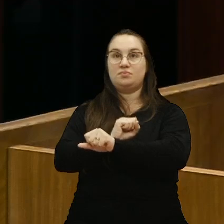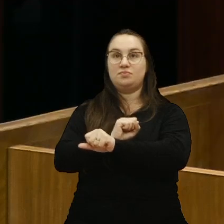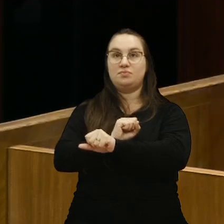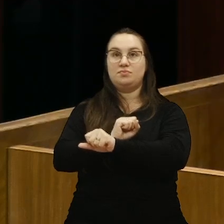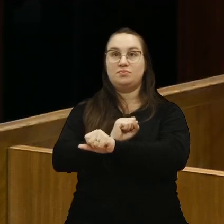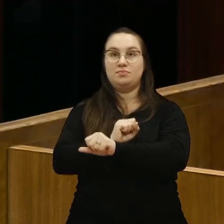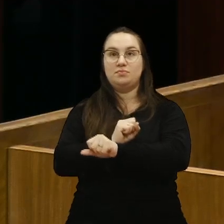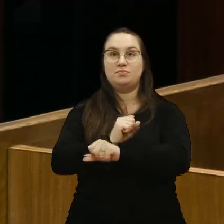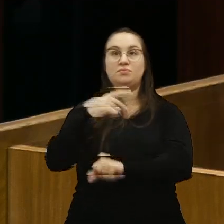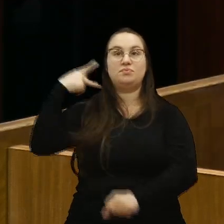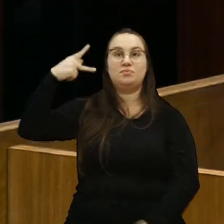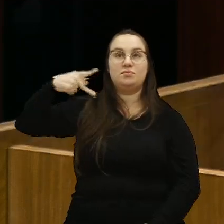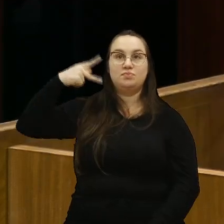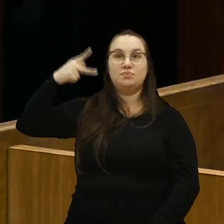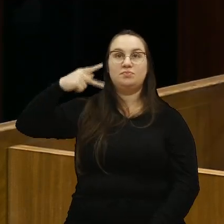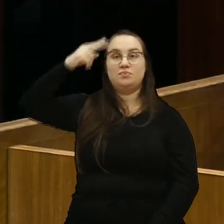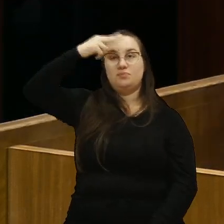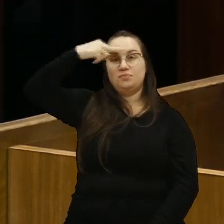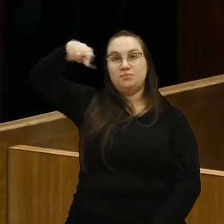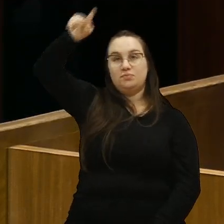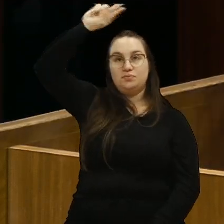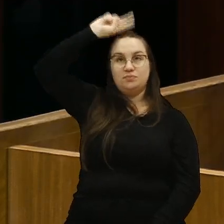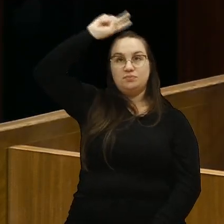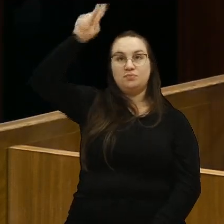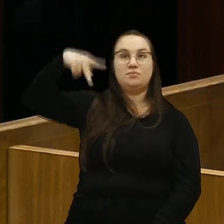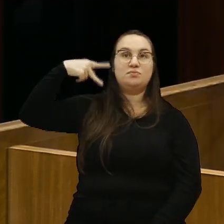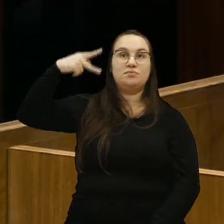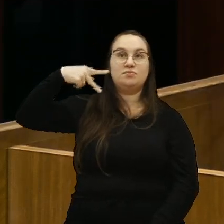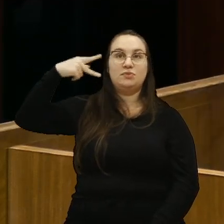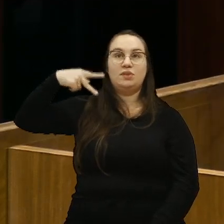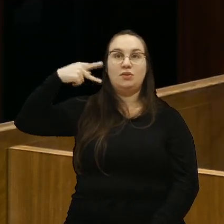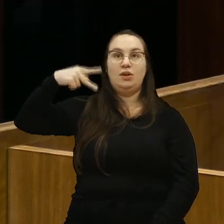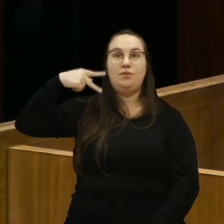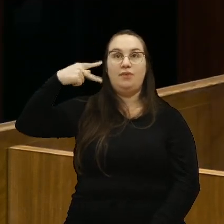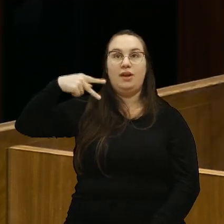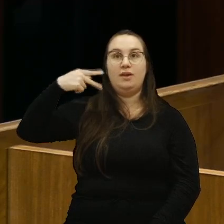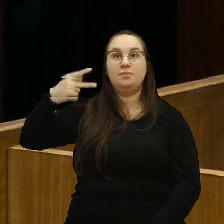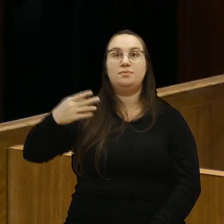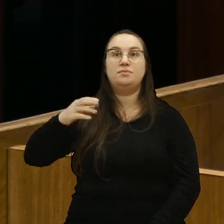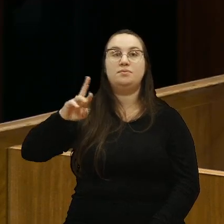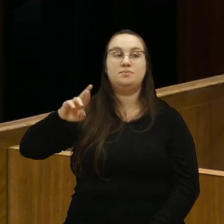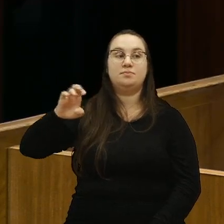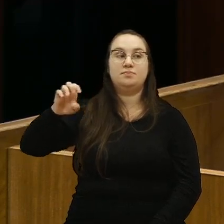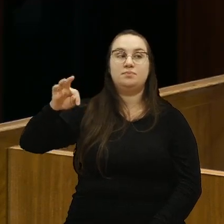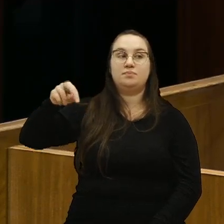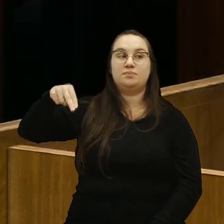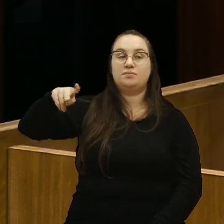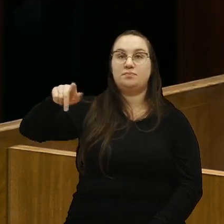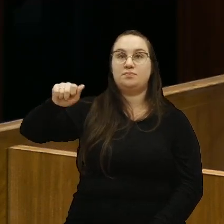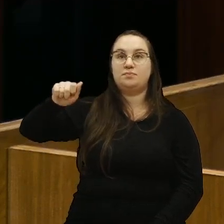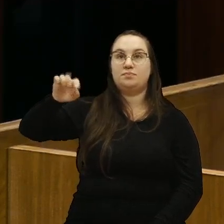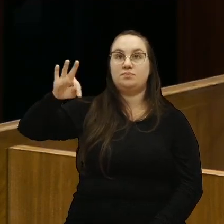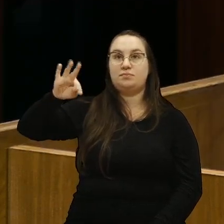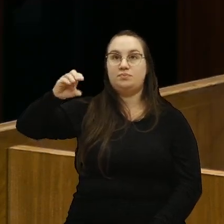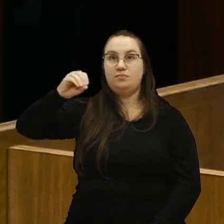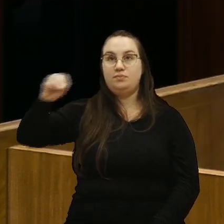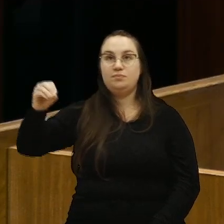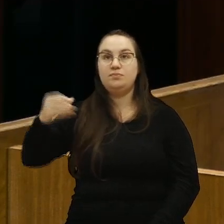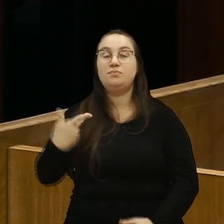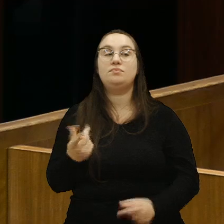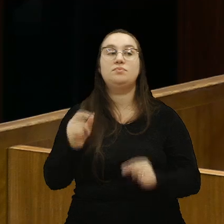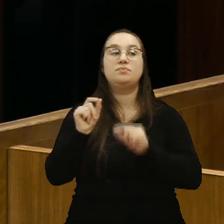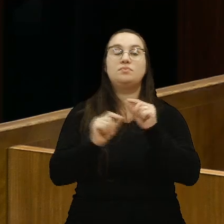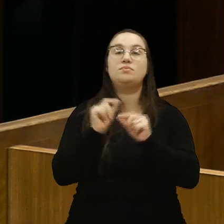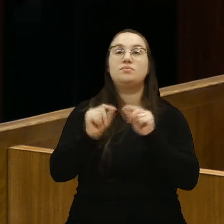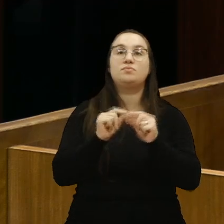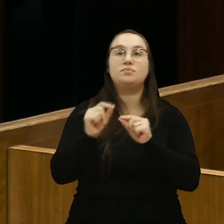do vereador Edson da Rosa e do vereador Renato de Oliveira, à época, no caso, e que foi